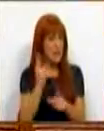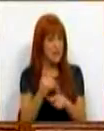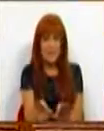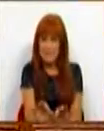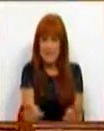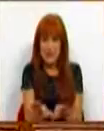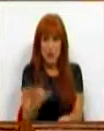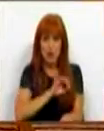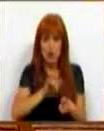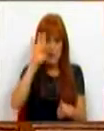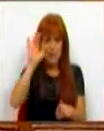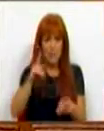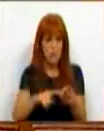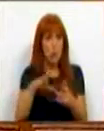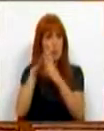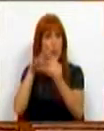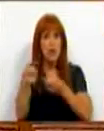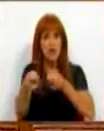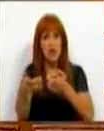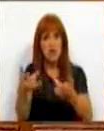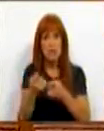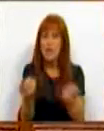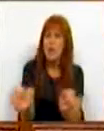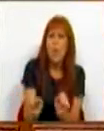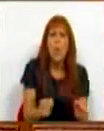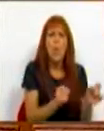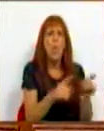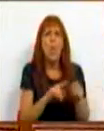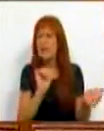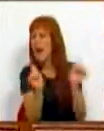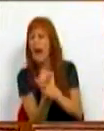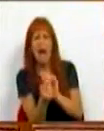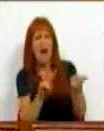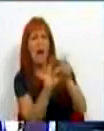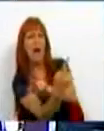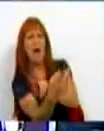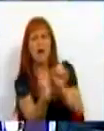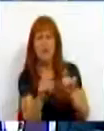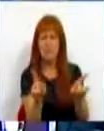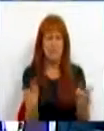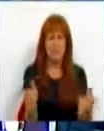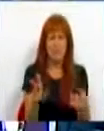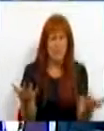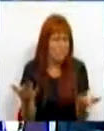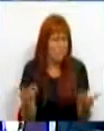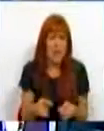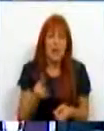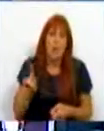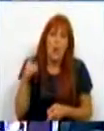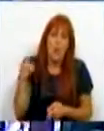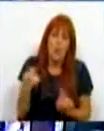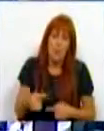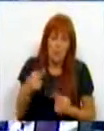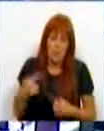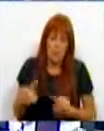e tocada, como os senhores sabem, e o modelo de gestão. Portanto, não há aqui nenhuma reversão nem nenhuma alteração. E não havia, por essa,